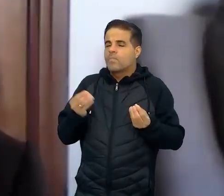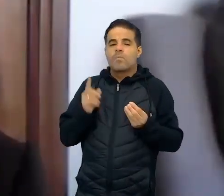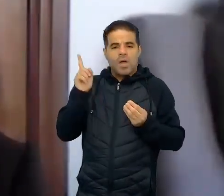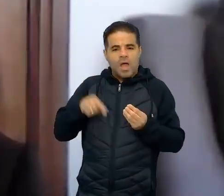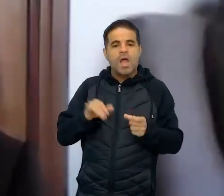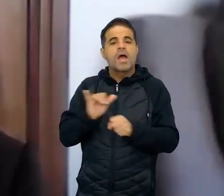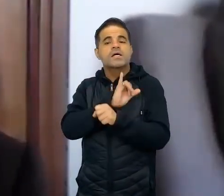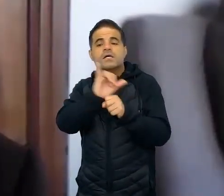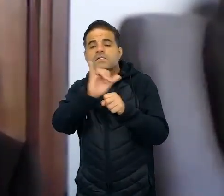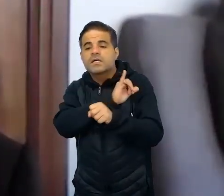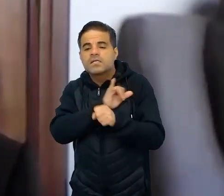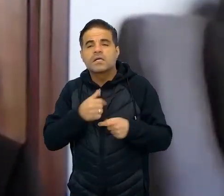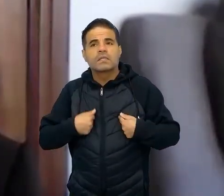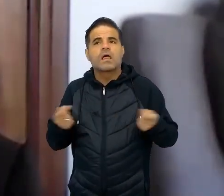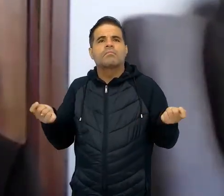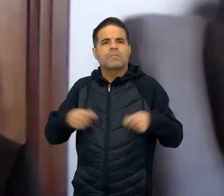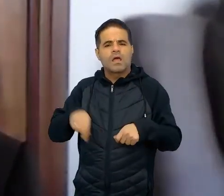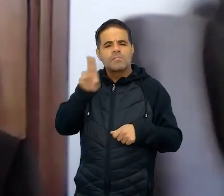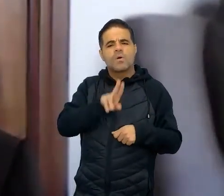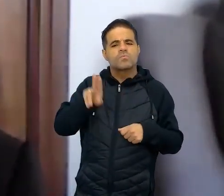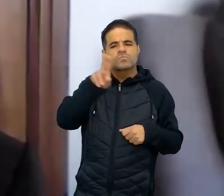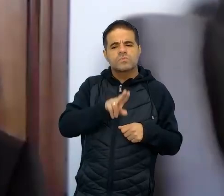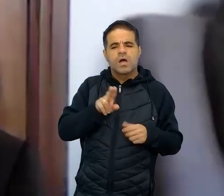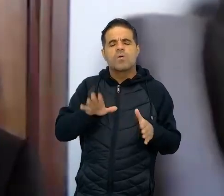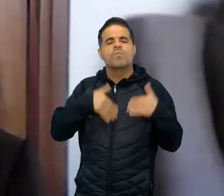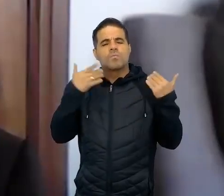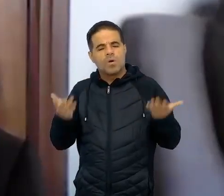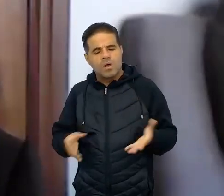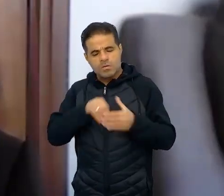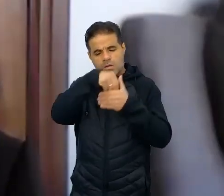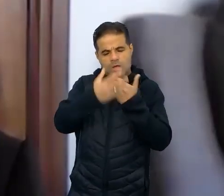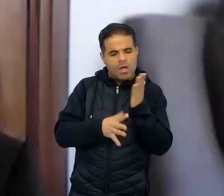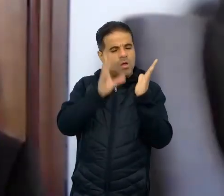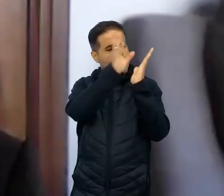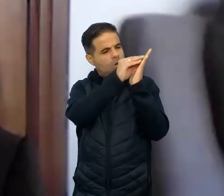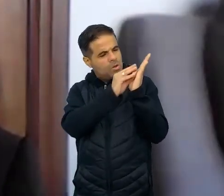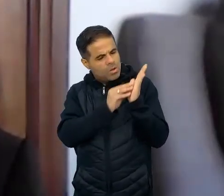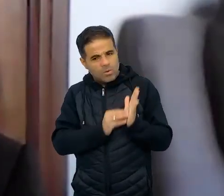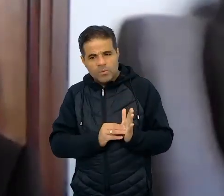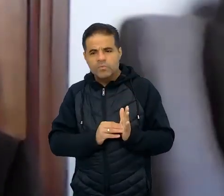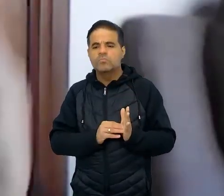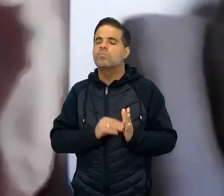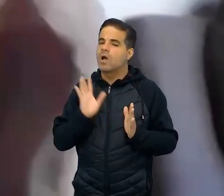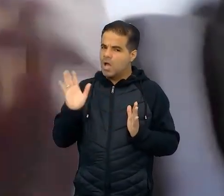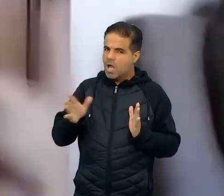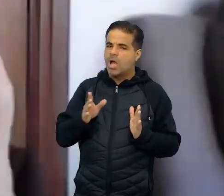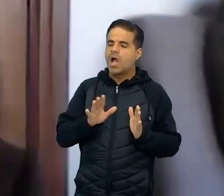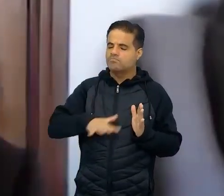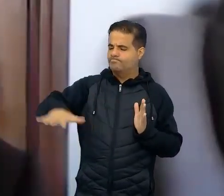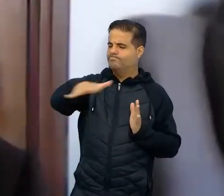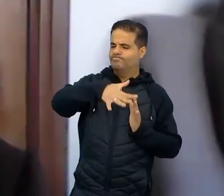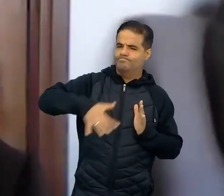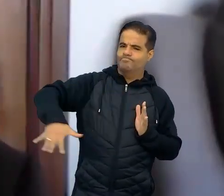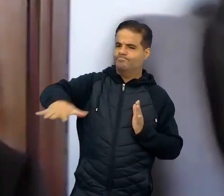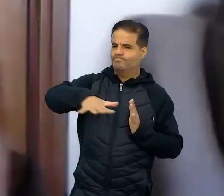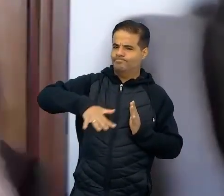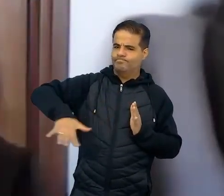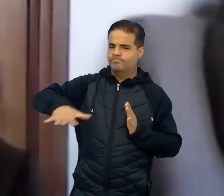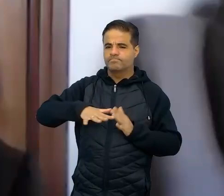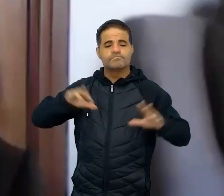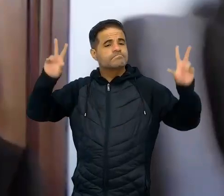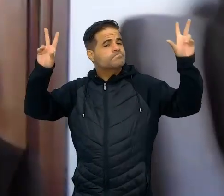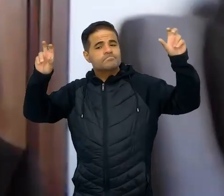é a estratégia que eu posso estar usando, quais são os conteúdos que estão em volta daquele